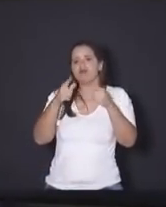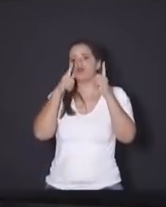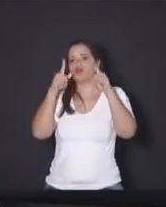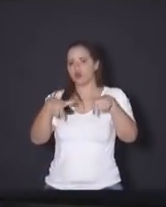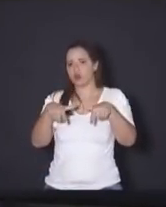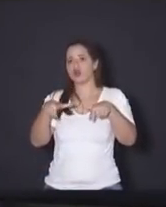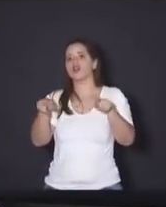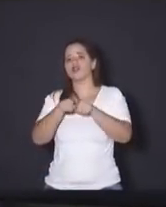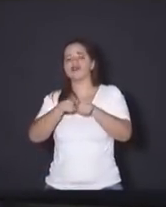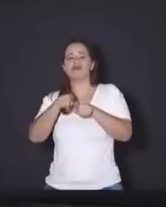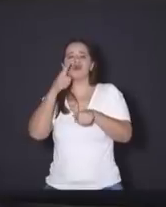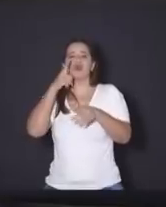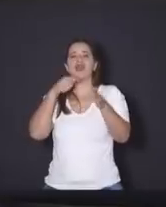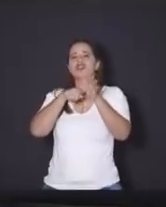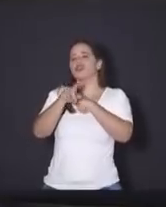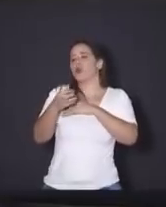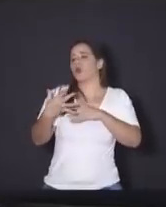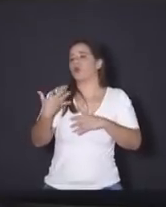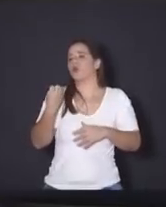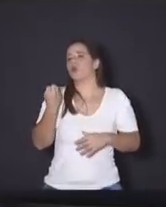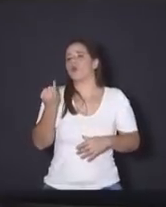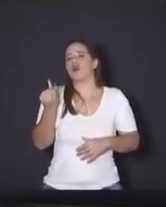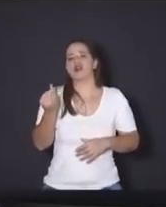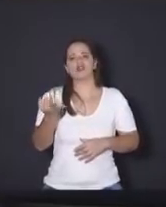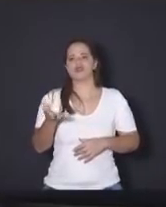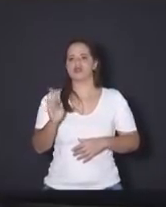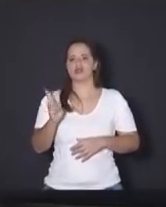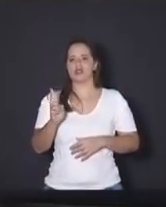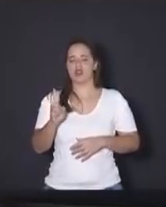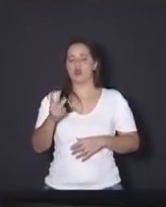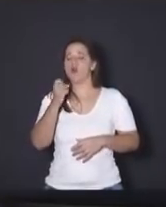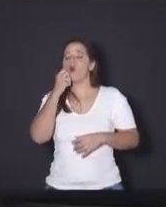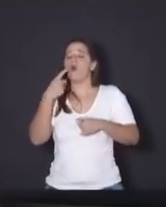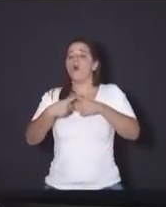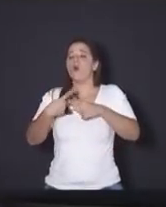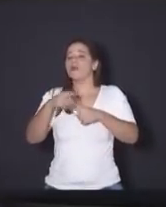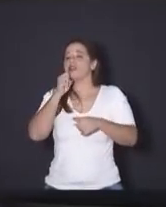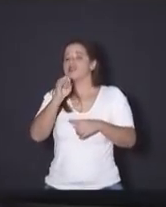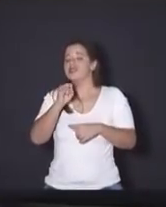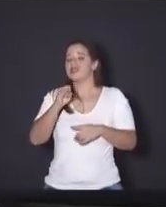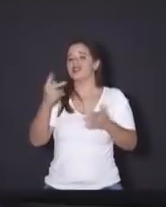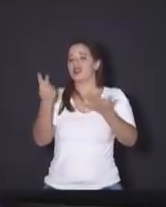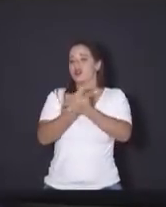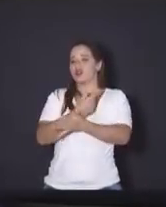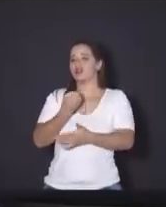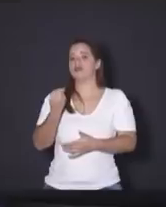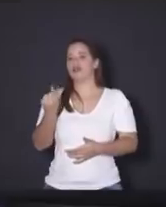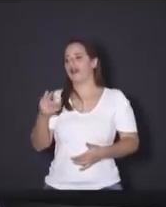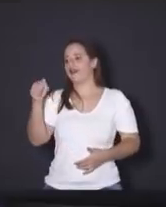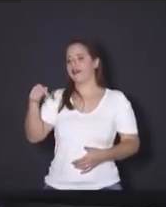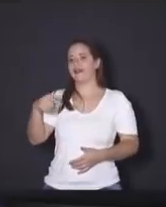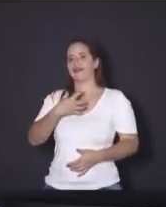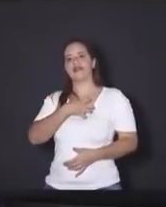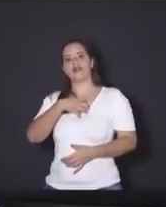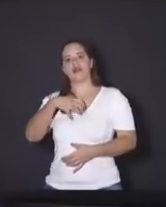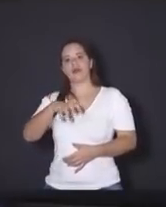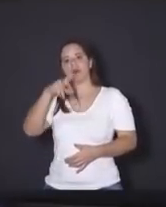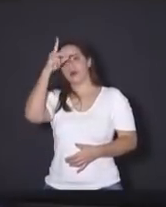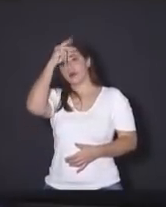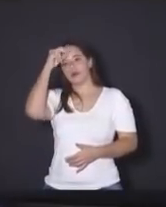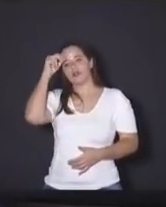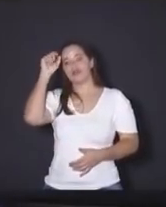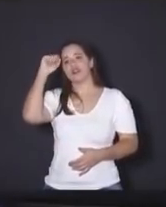entender que nenhuma questão quantitativa porque se fosse quantitativa não é salvador já teria um perfil prefeito a